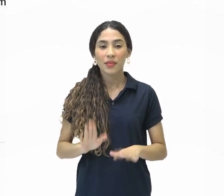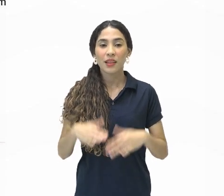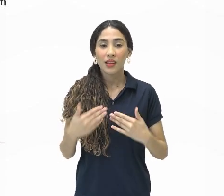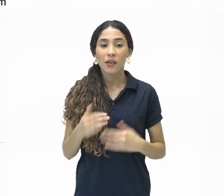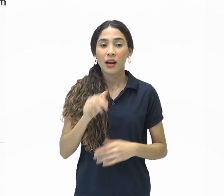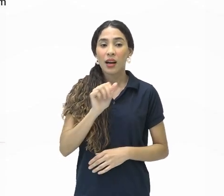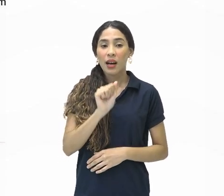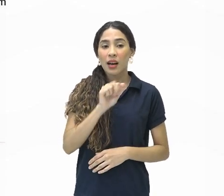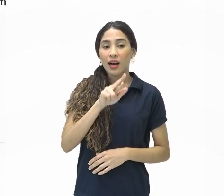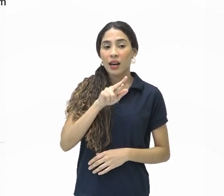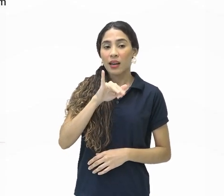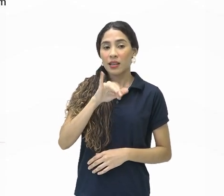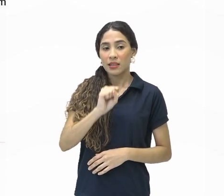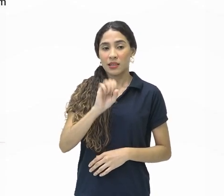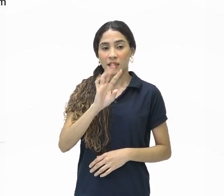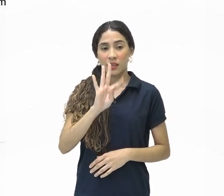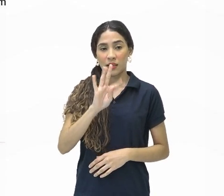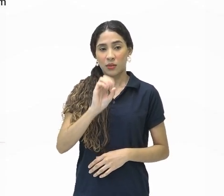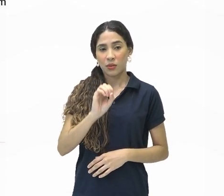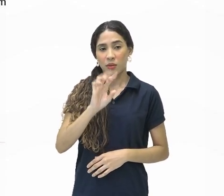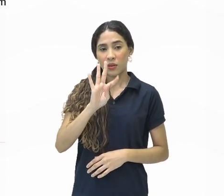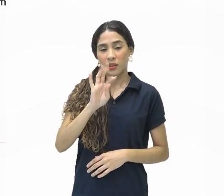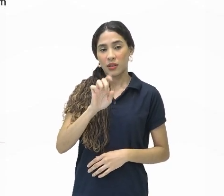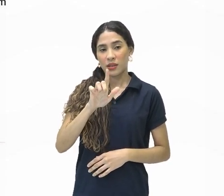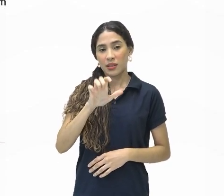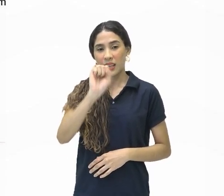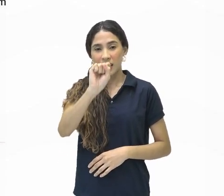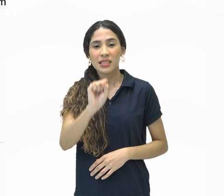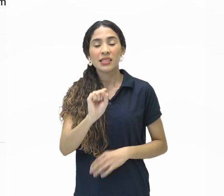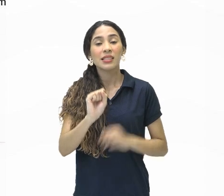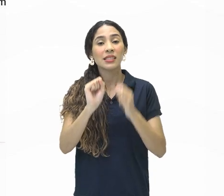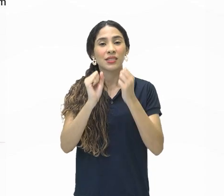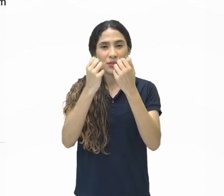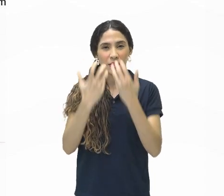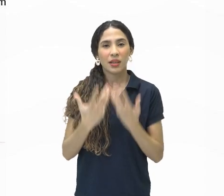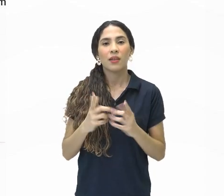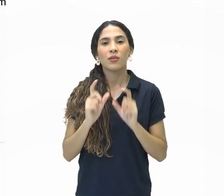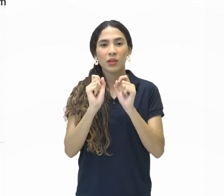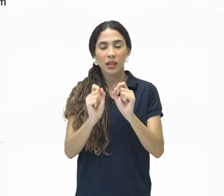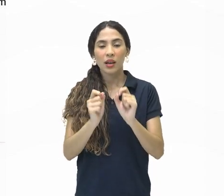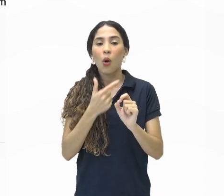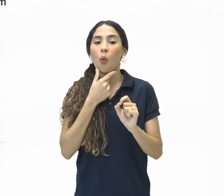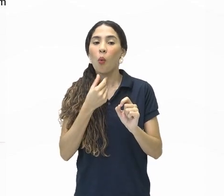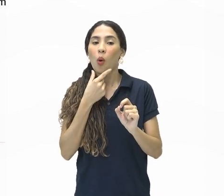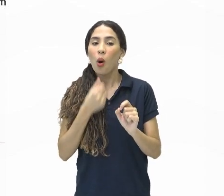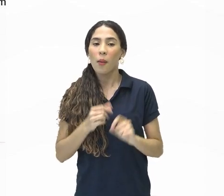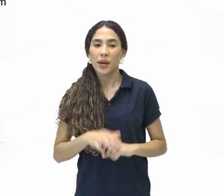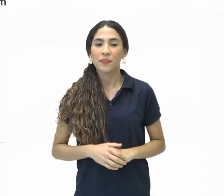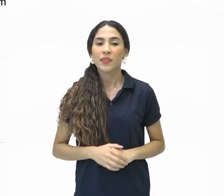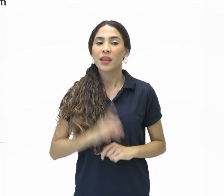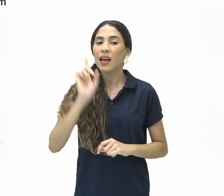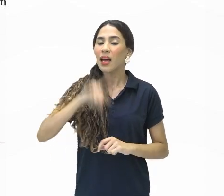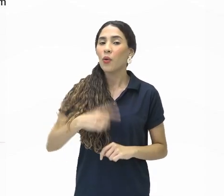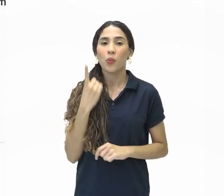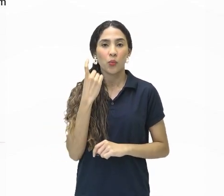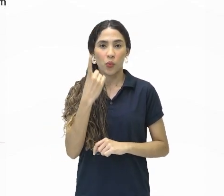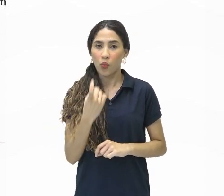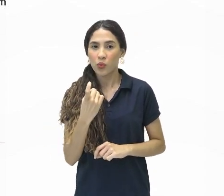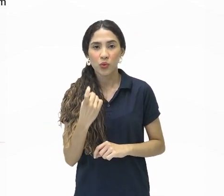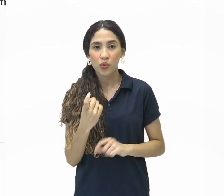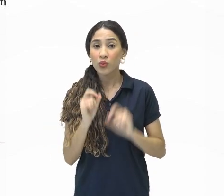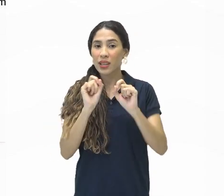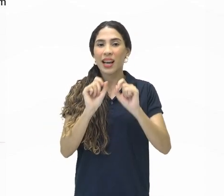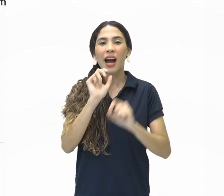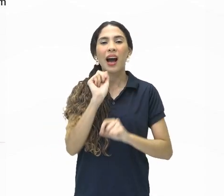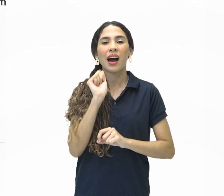Aristóteles, o grande filósofo clássico antigo, já dizia que o homem ele é o único animal